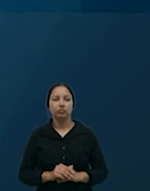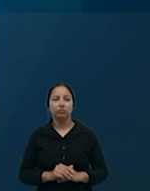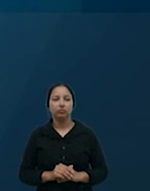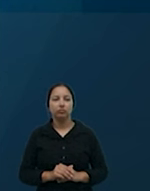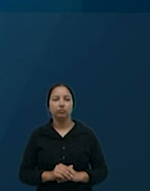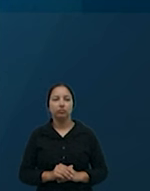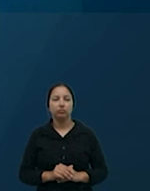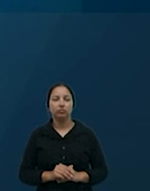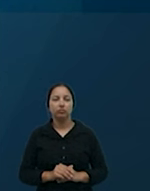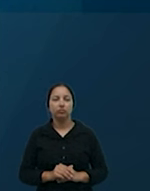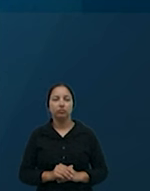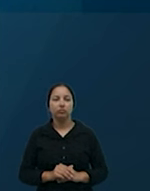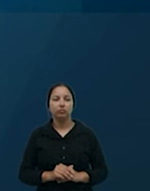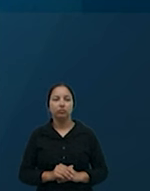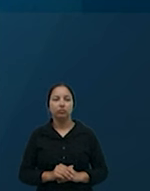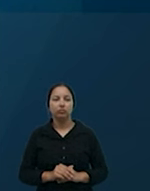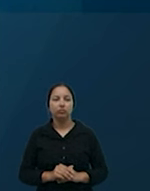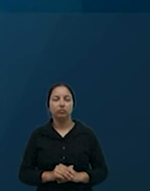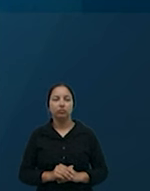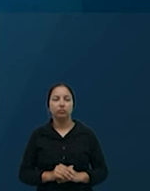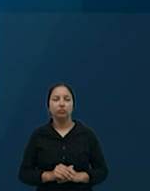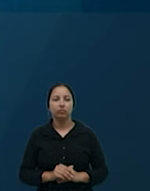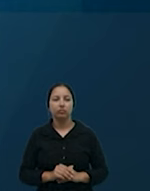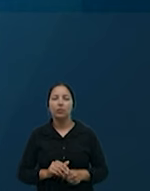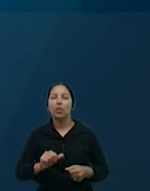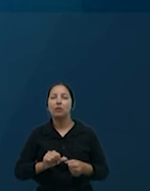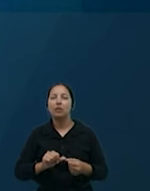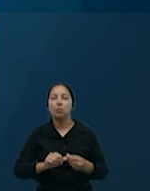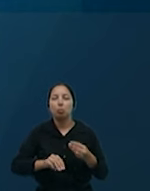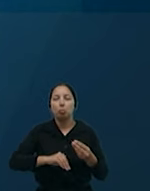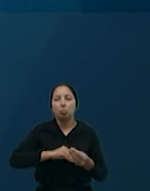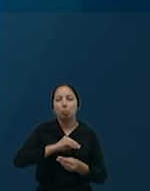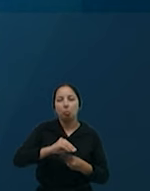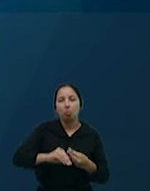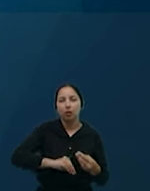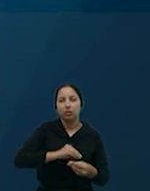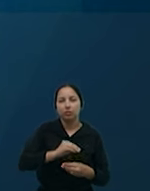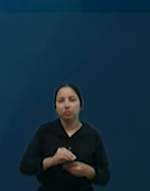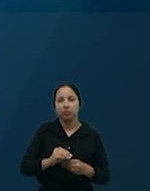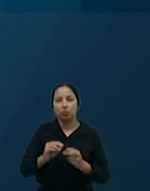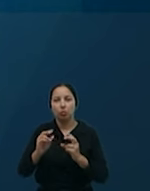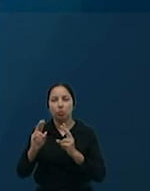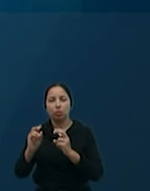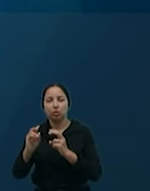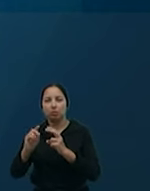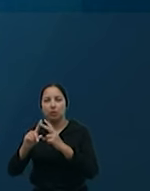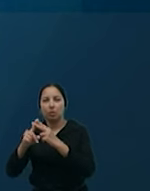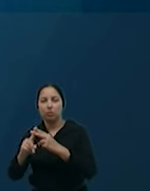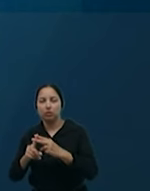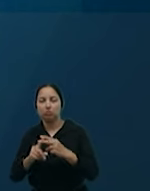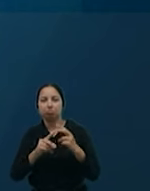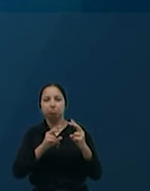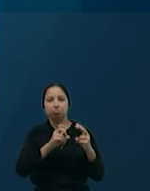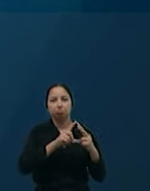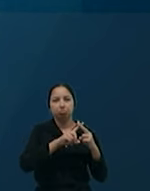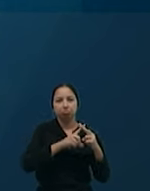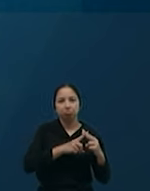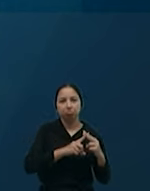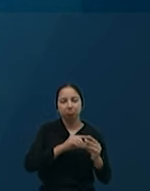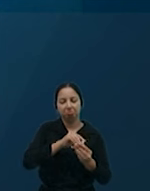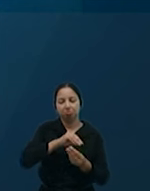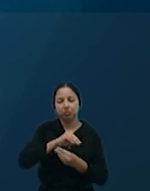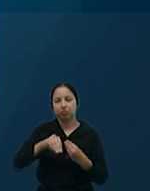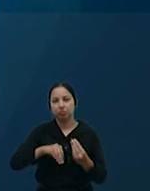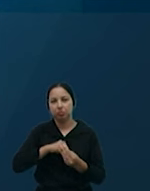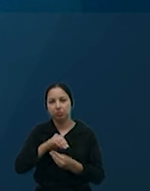uma mistura entre os tipos de reparação, entre as naturezas de reparação. E nesse